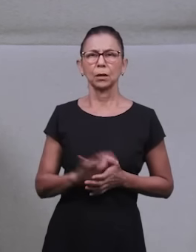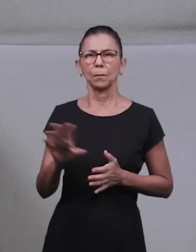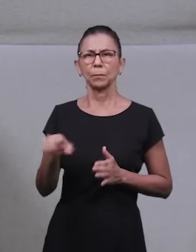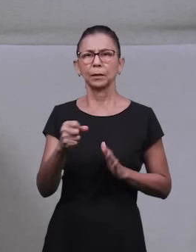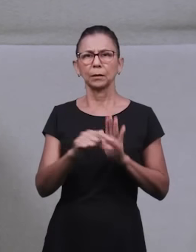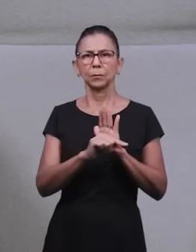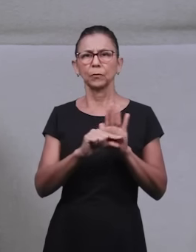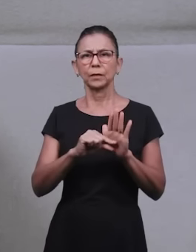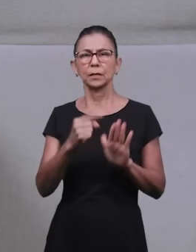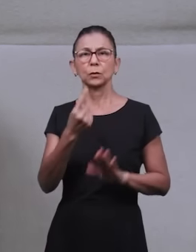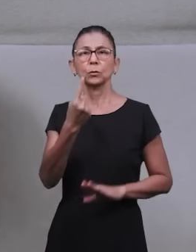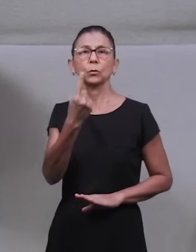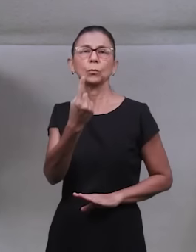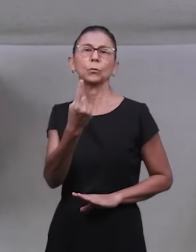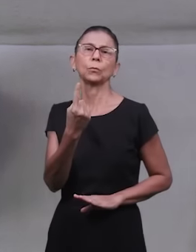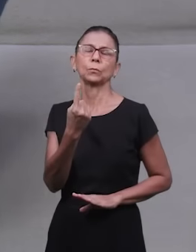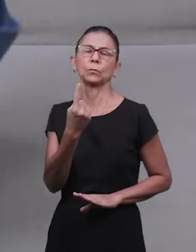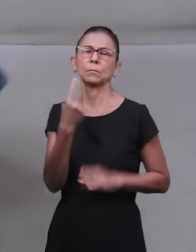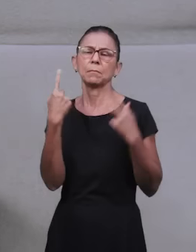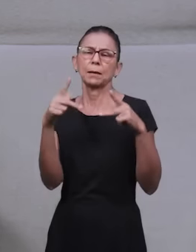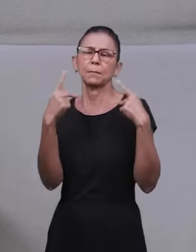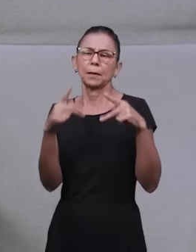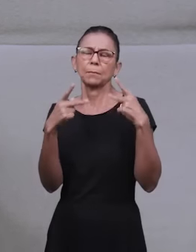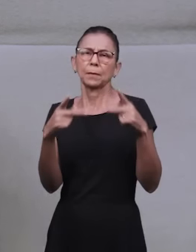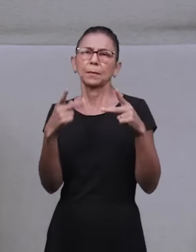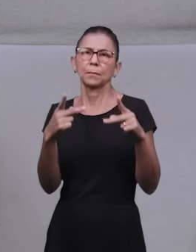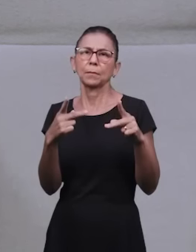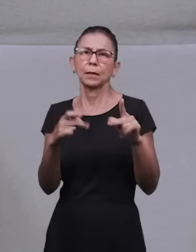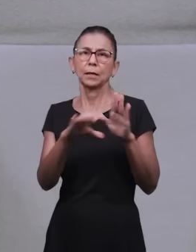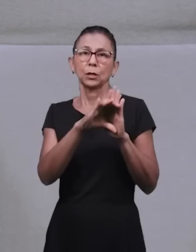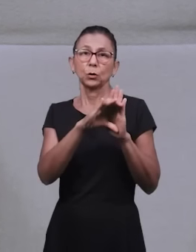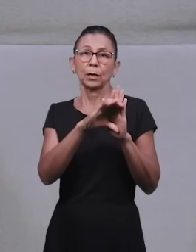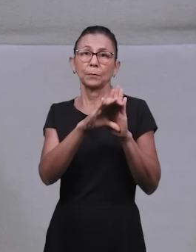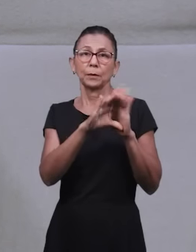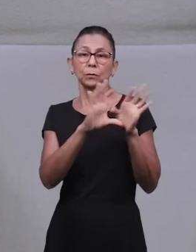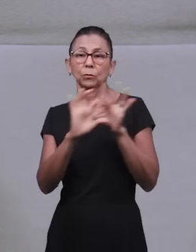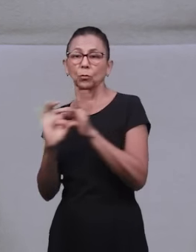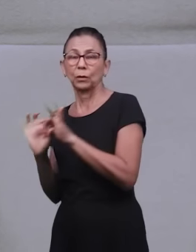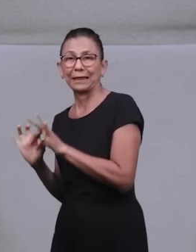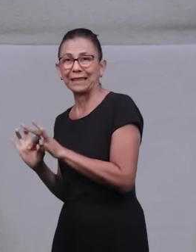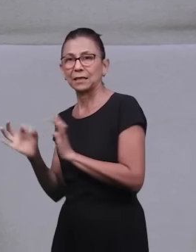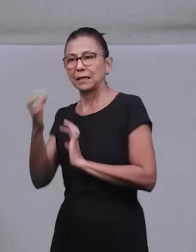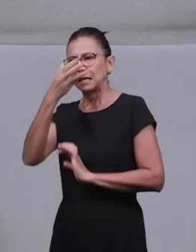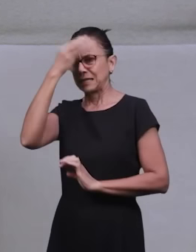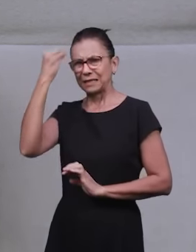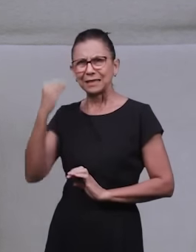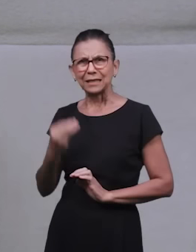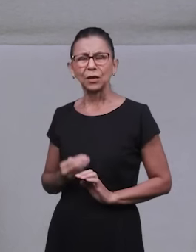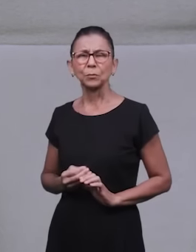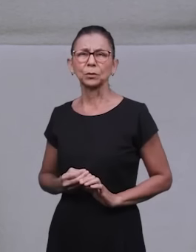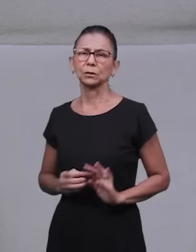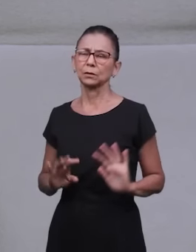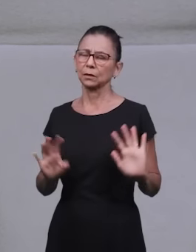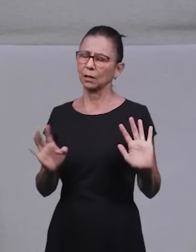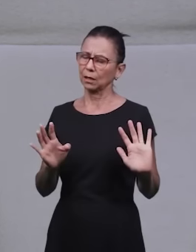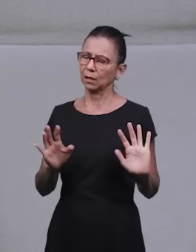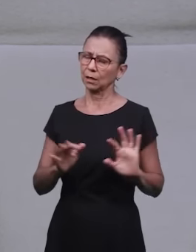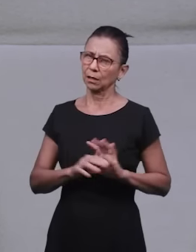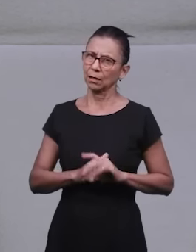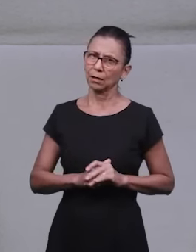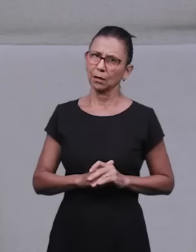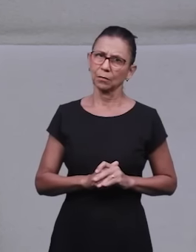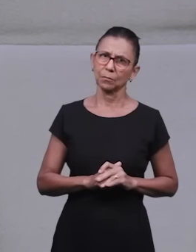só e esquecemos o contexto do capítulo, só que é um detalhe, a frase não é minha,